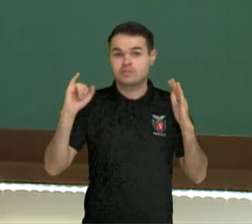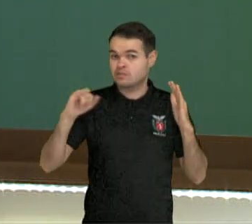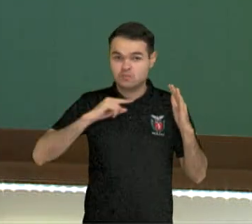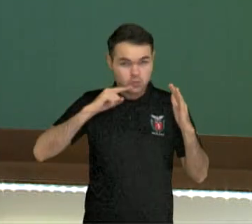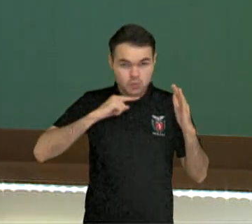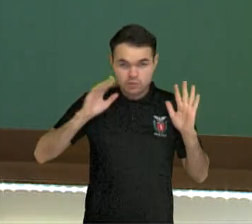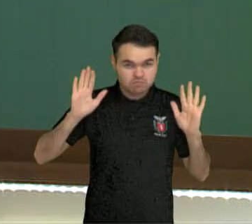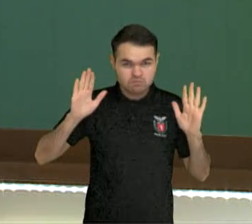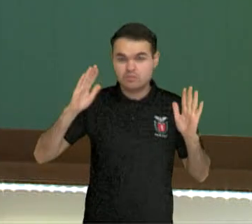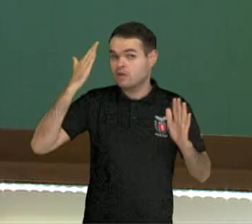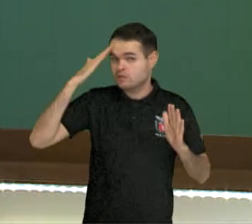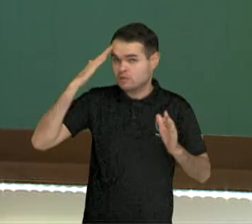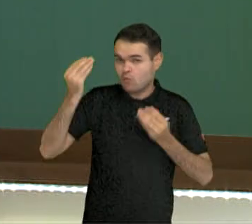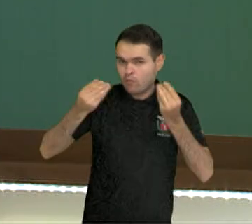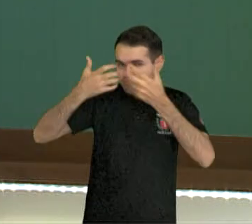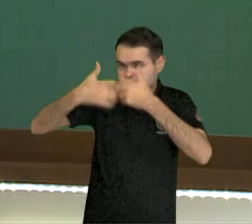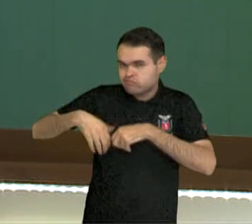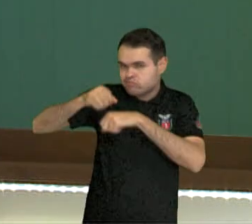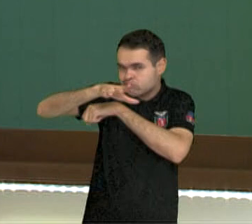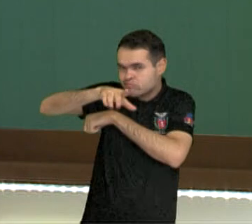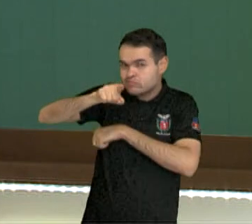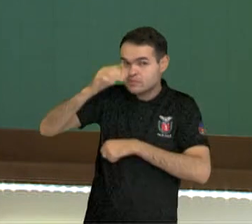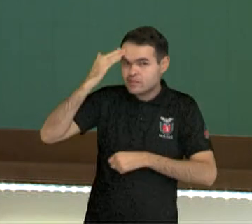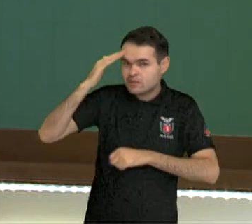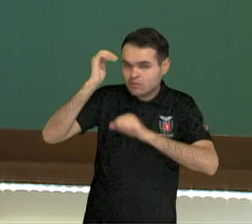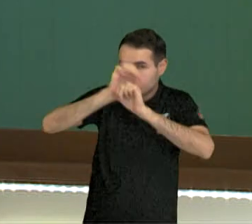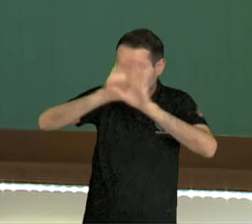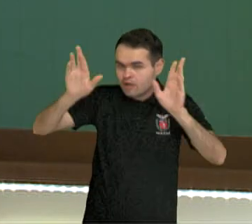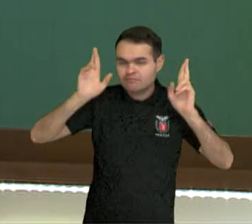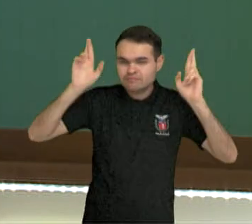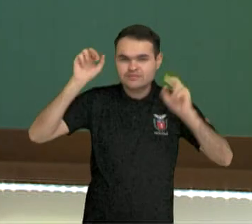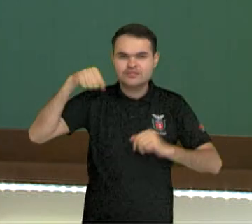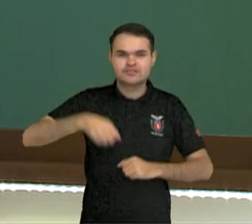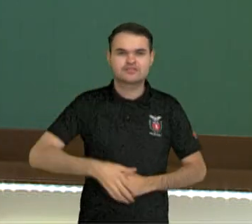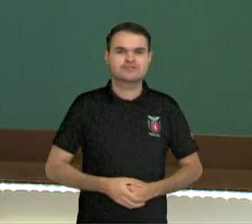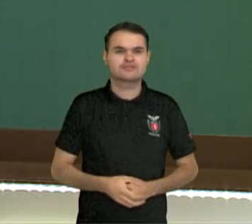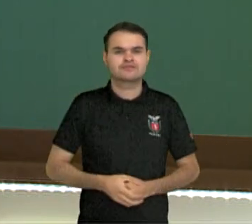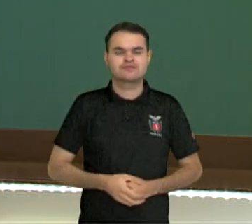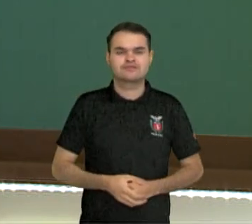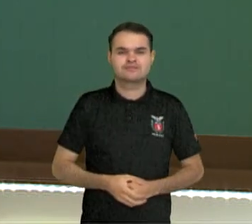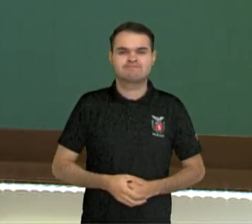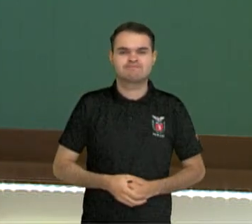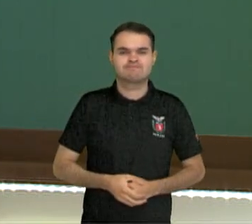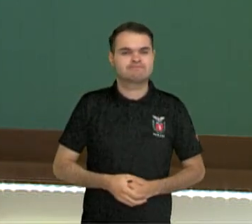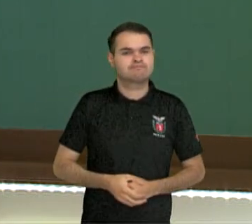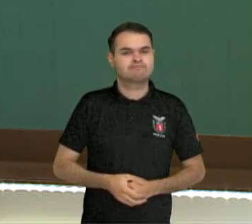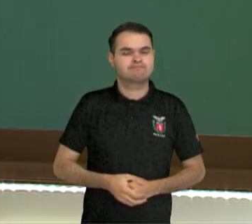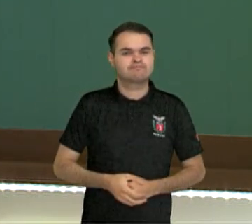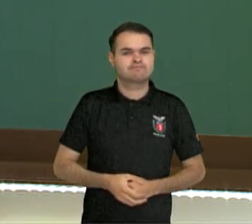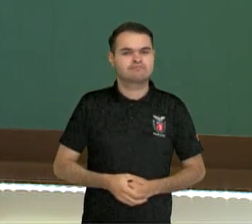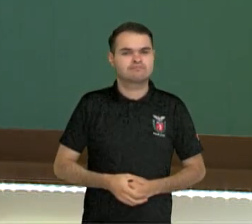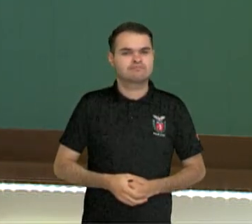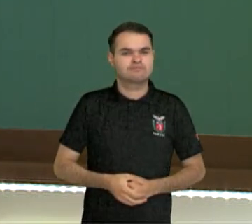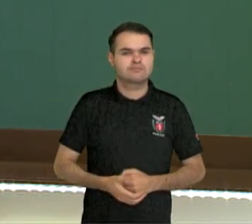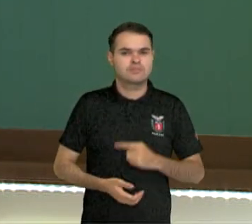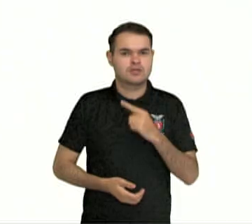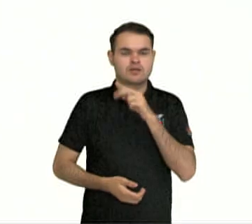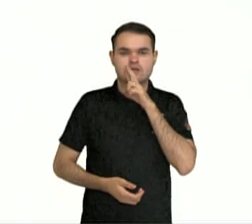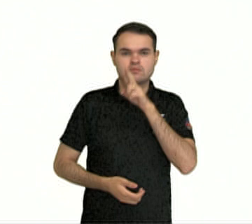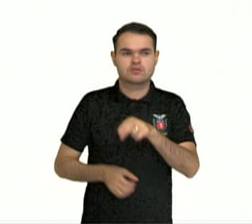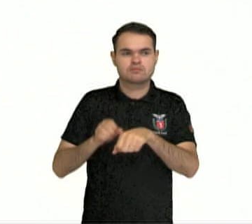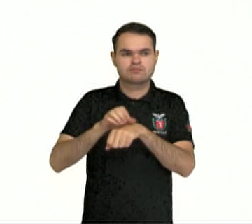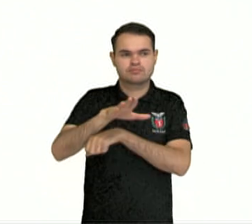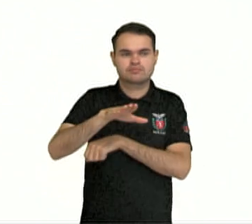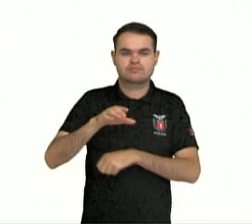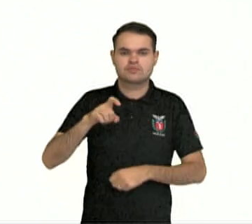conseguiu, entendeu a resolução? Eu espero que sim. Vamos lá, então, ó. A resposta, x